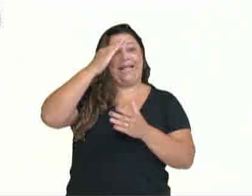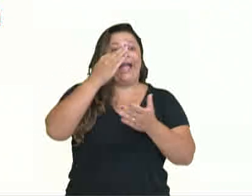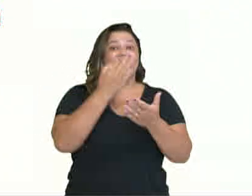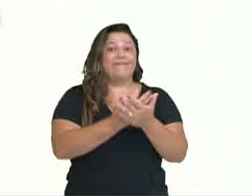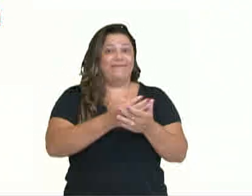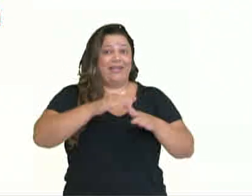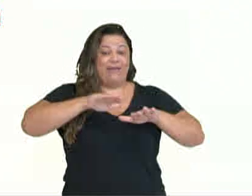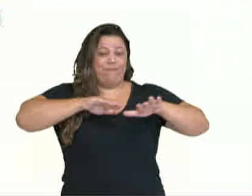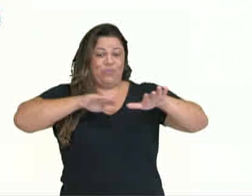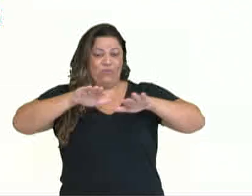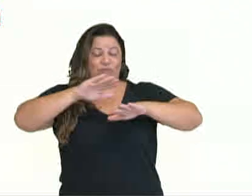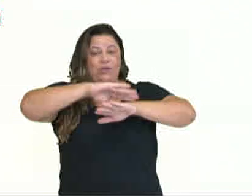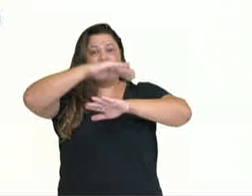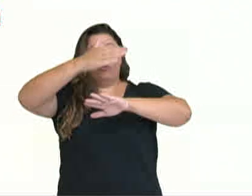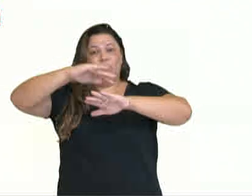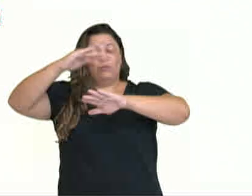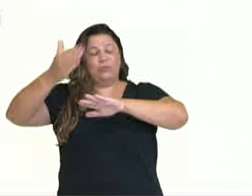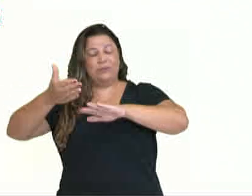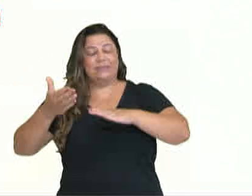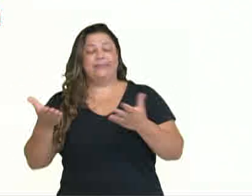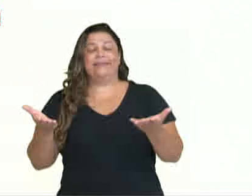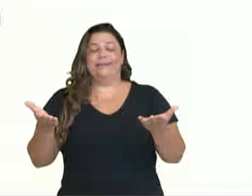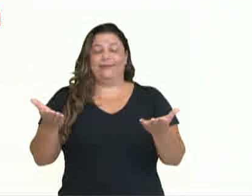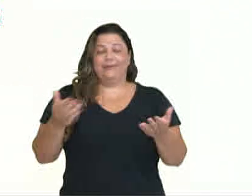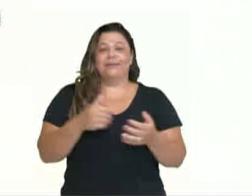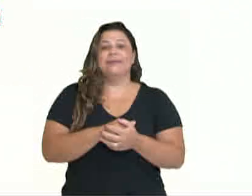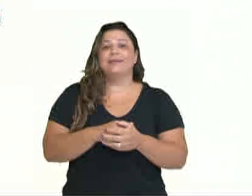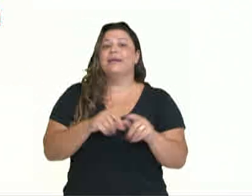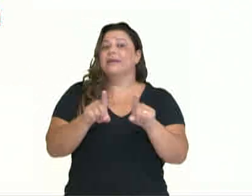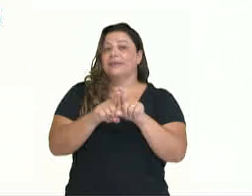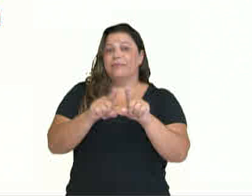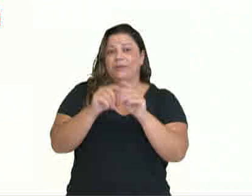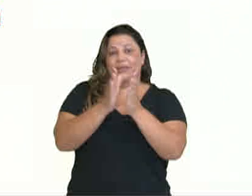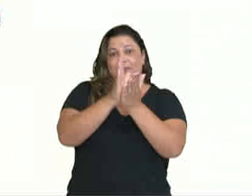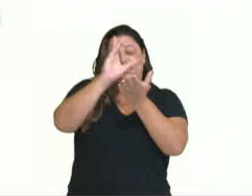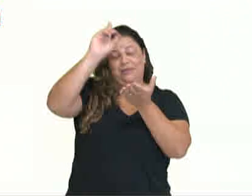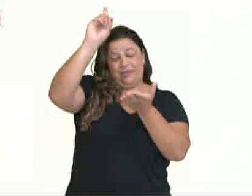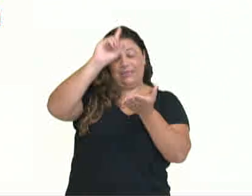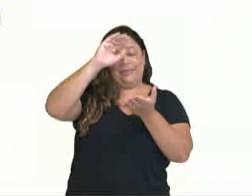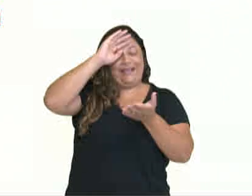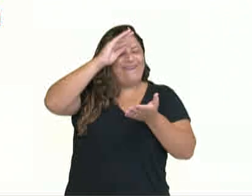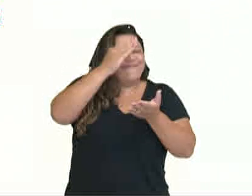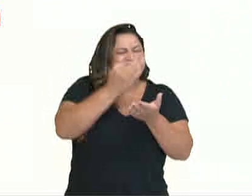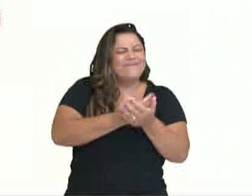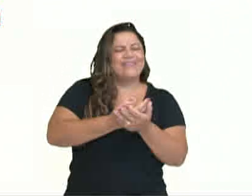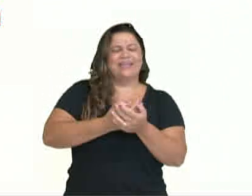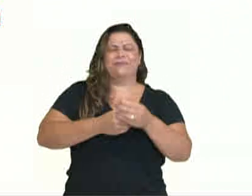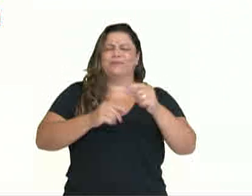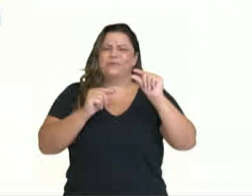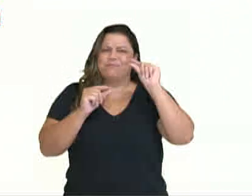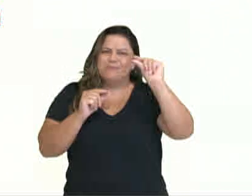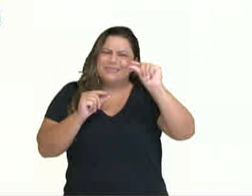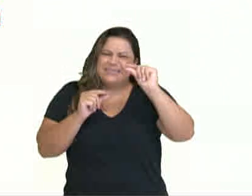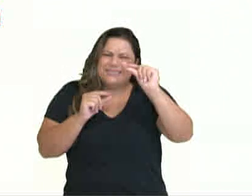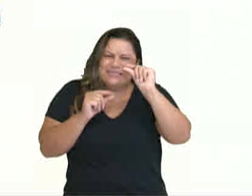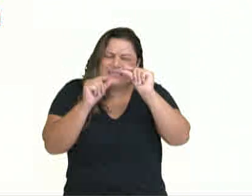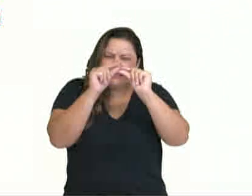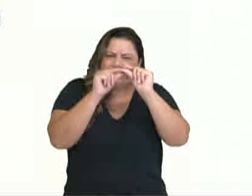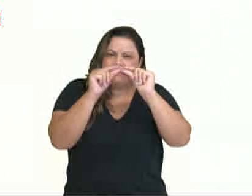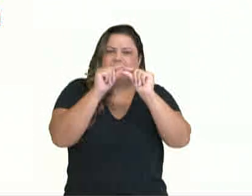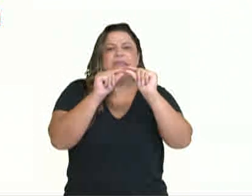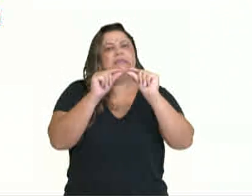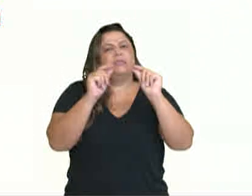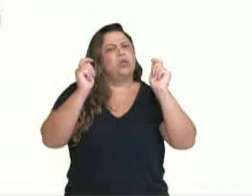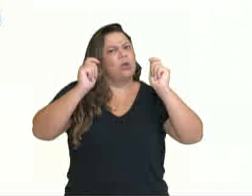montanhas, é da passagem bíblica, né? Que diz que se a fé for do tamanho de um grão de mostarda, será capaz